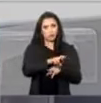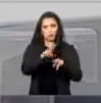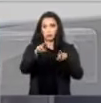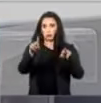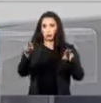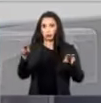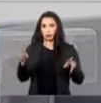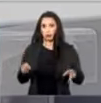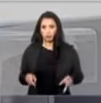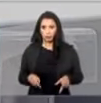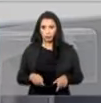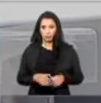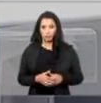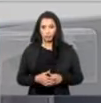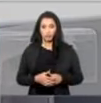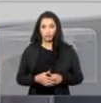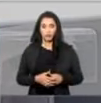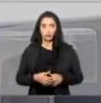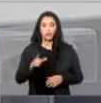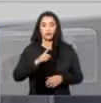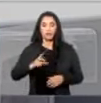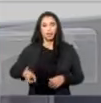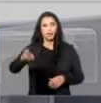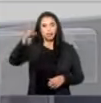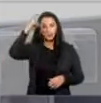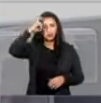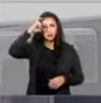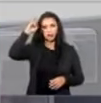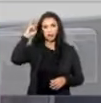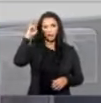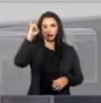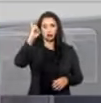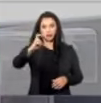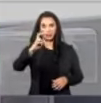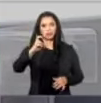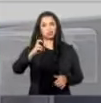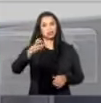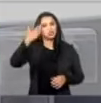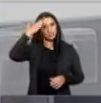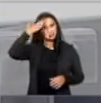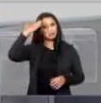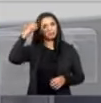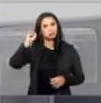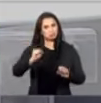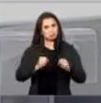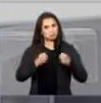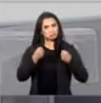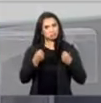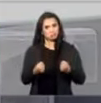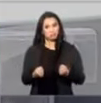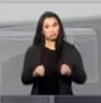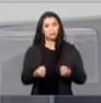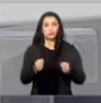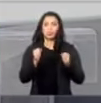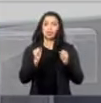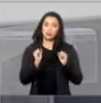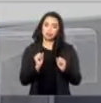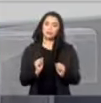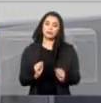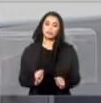naturezas. E com esta inteligência e com esta musculatura, é que será